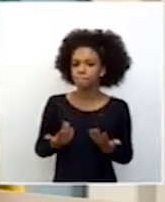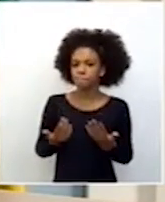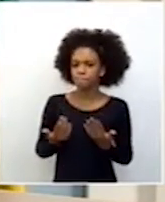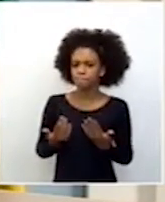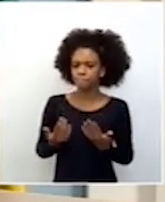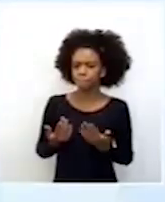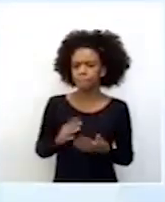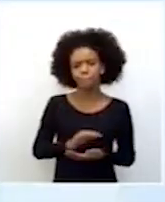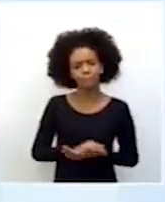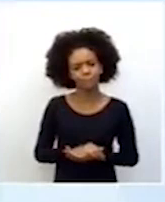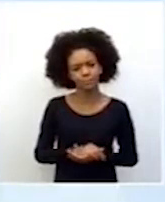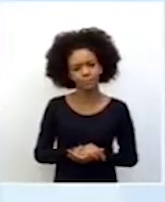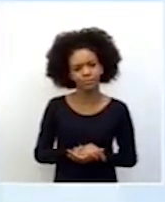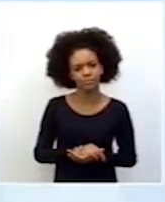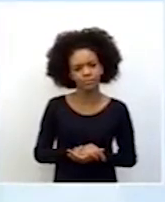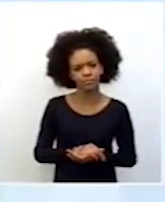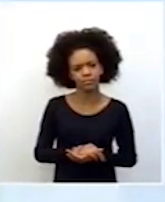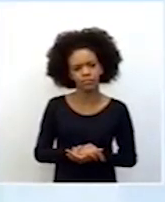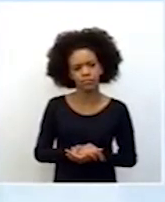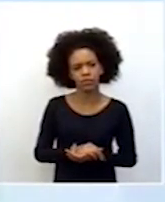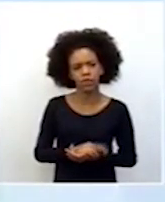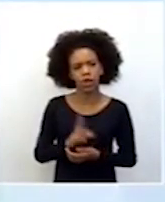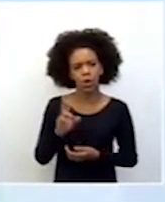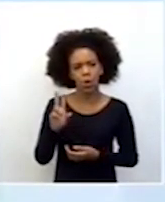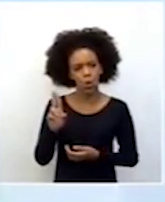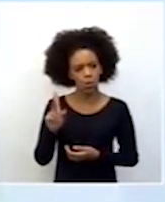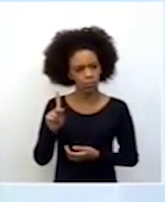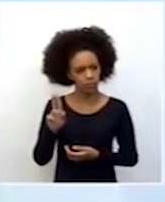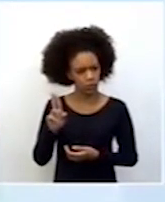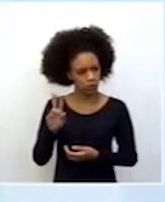próximo ponto é sobre ruptura